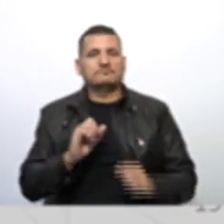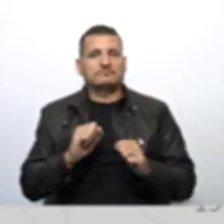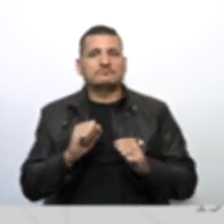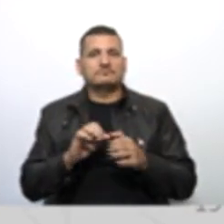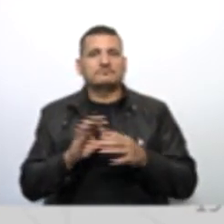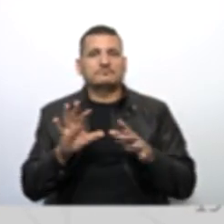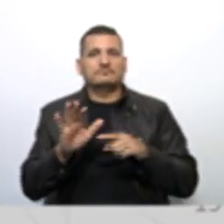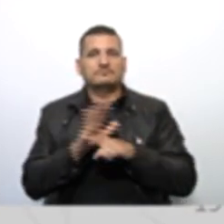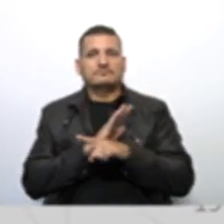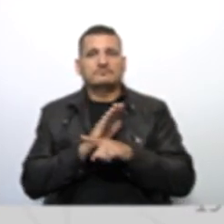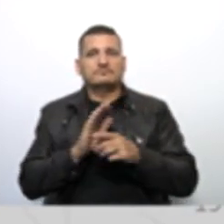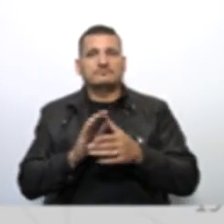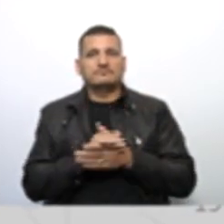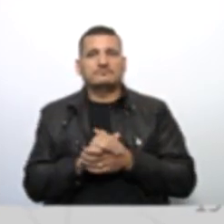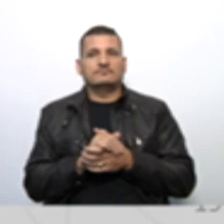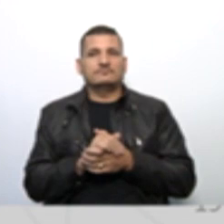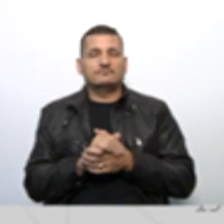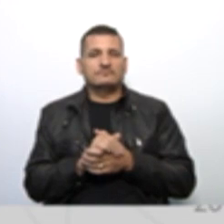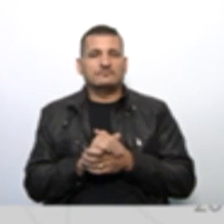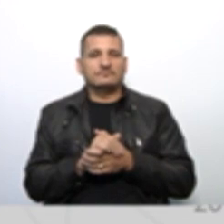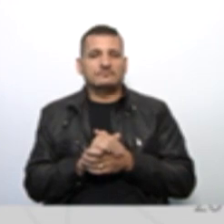pessoal? Não esqueçam.